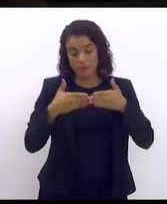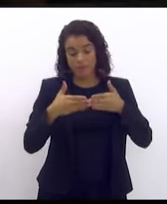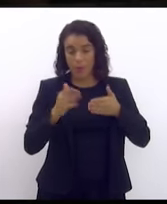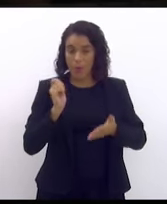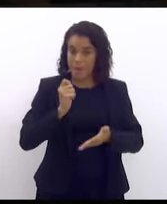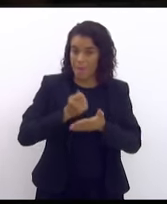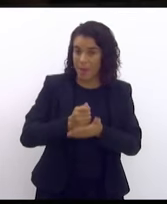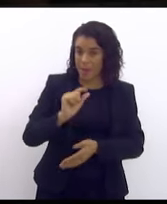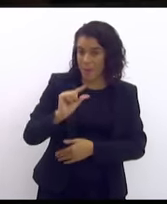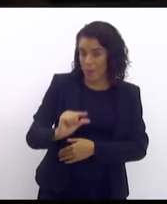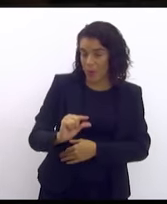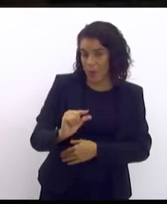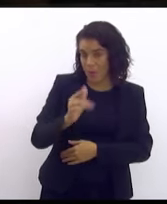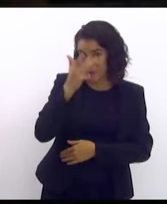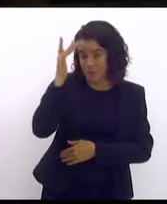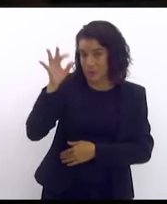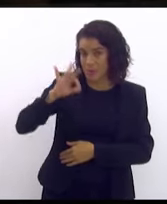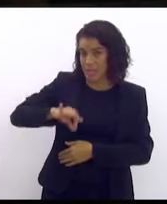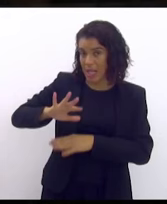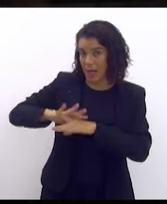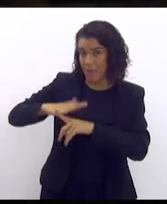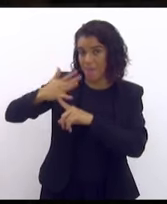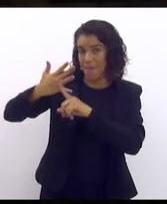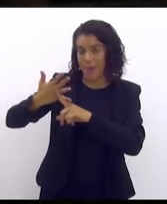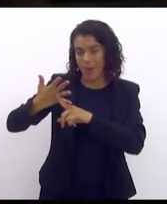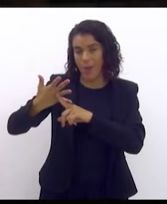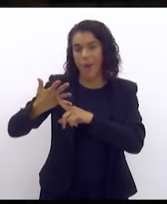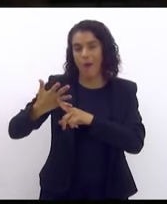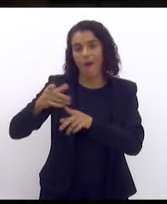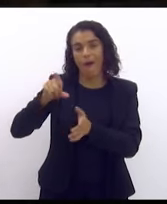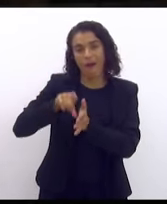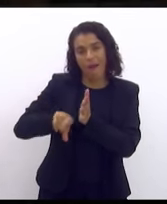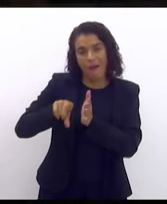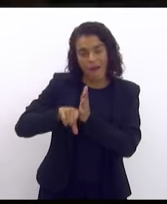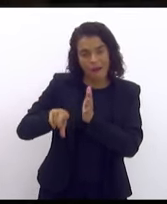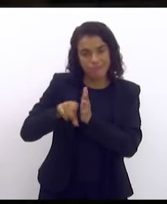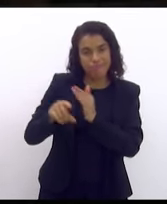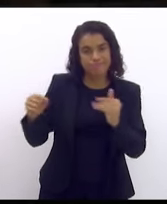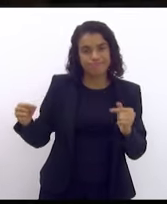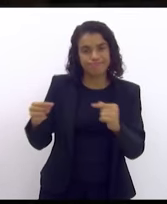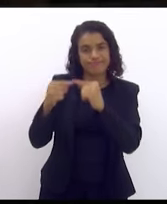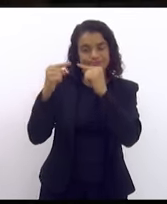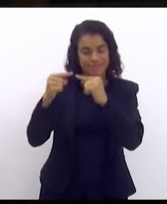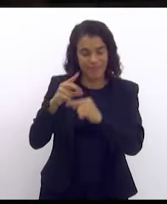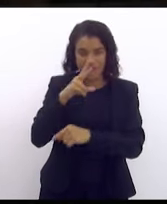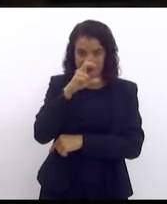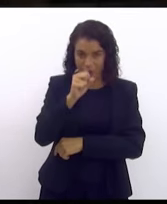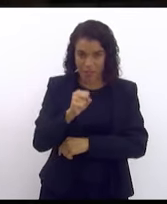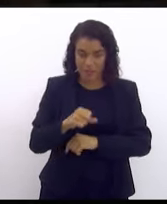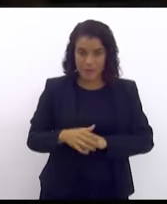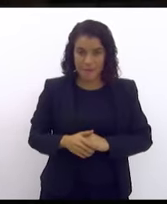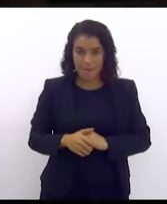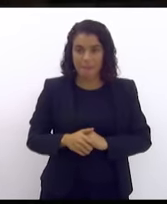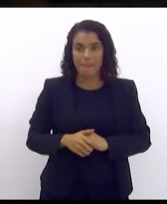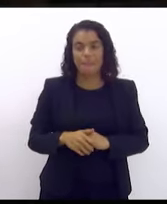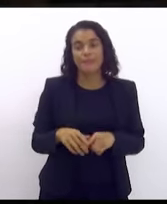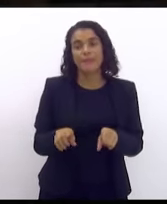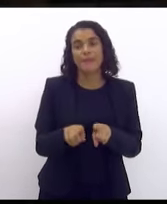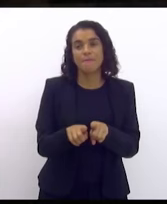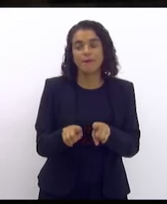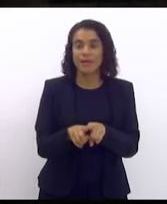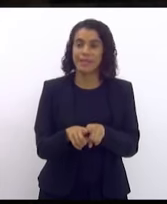pouco e quem ganha muito é tributado de forma mais forte e